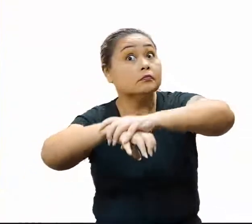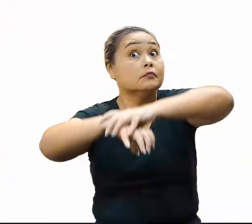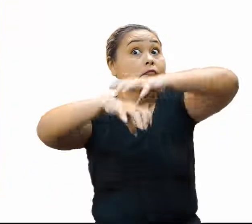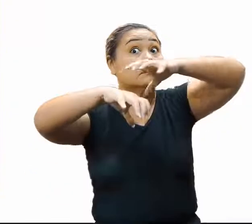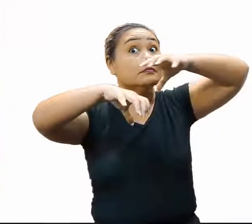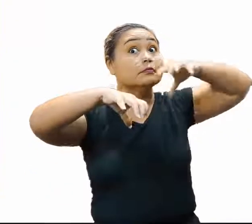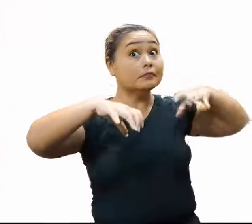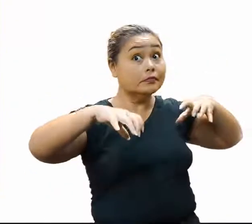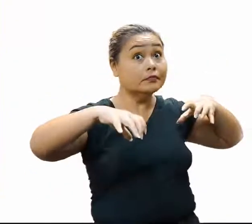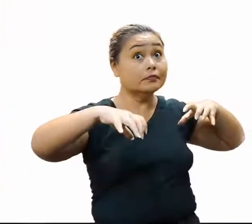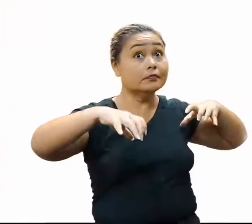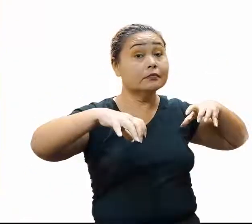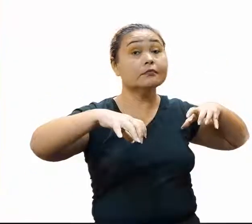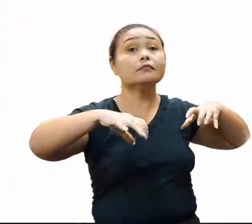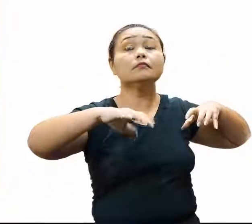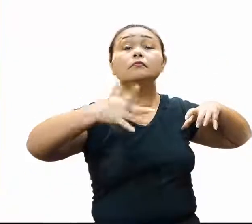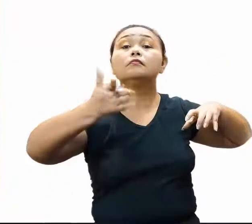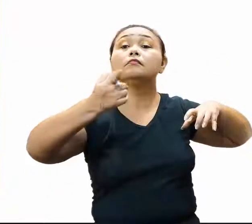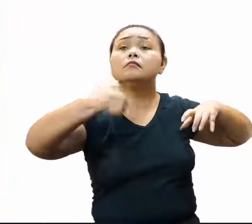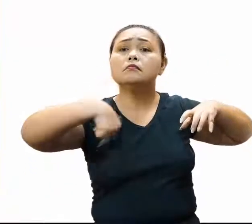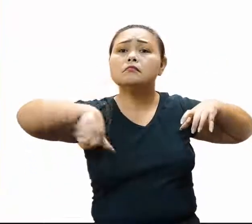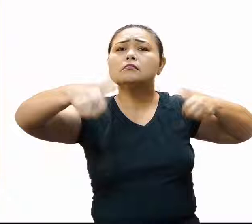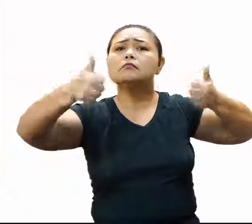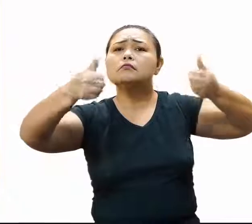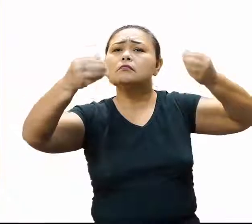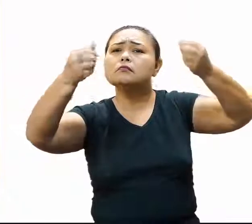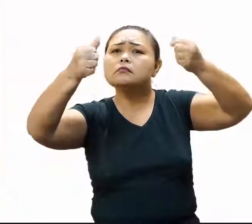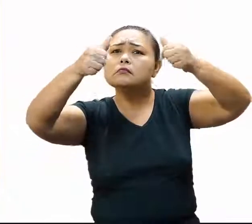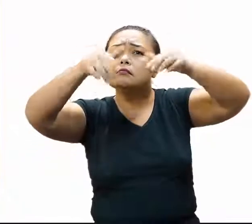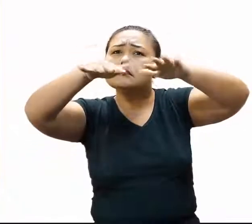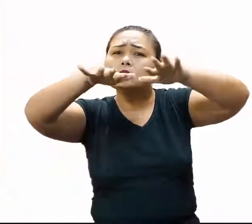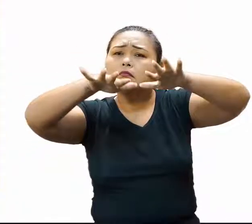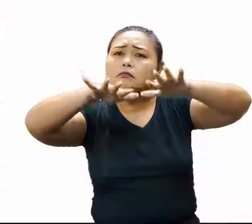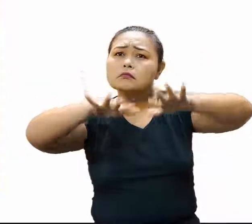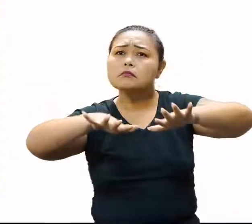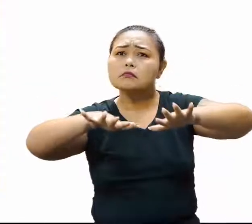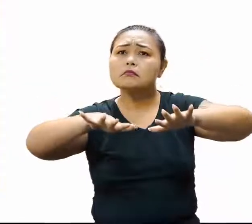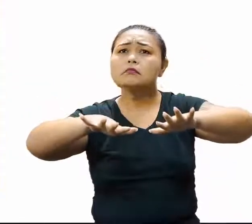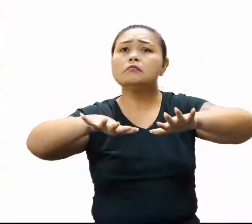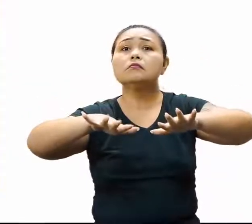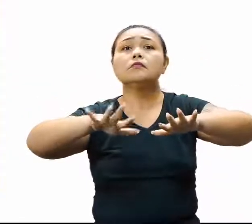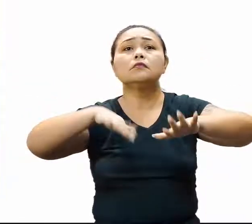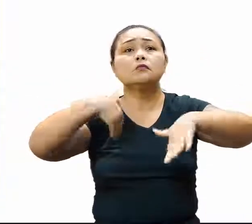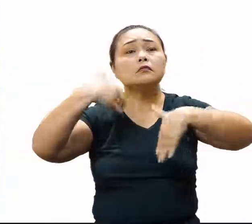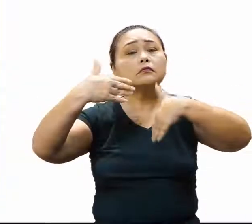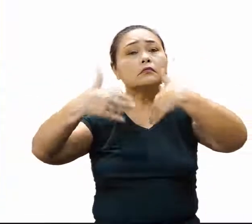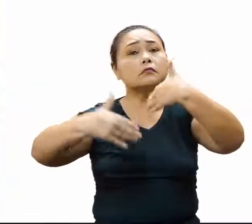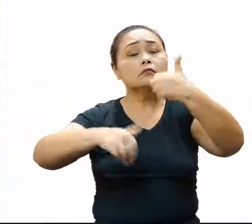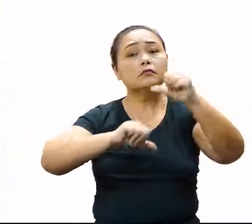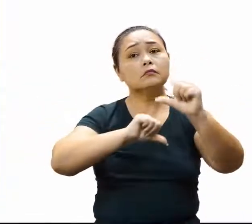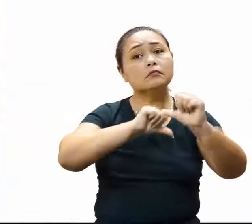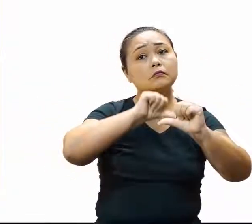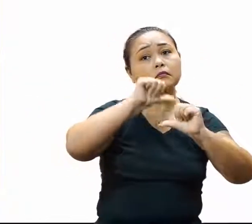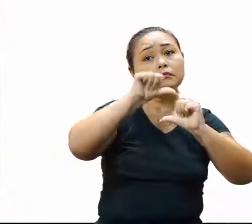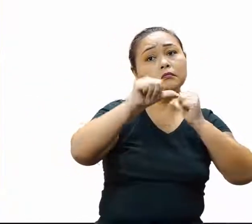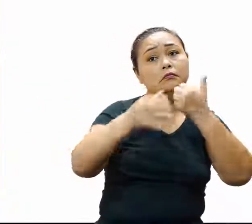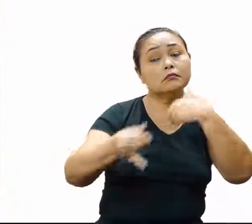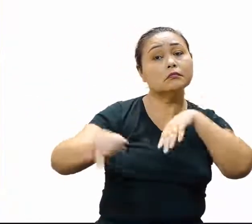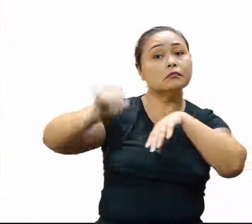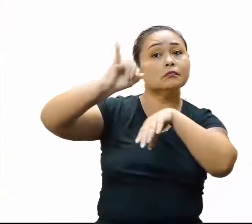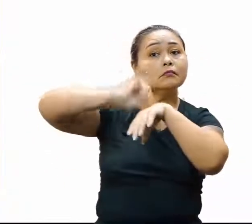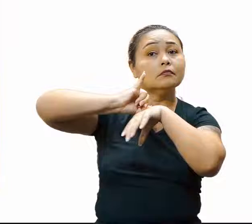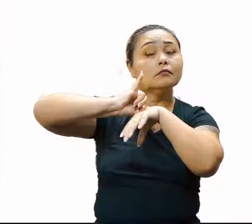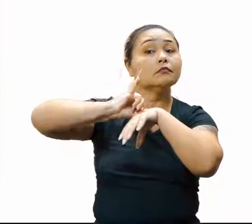A decadência ela vai ser instalada até que houve a transferência da capital para